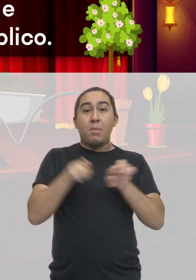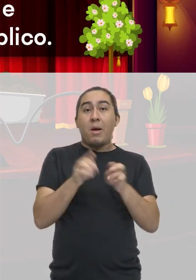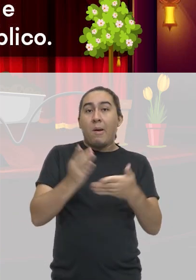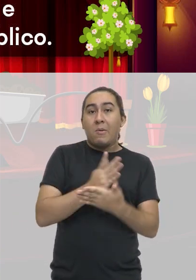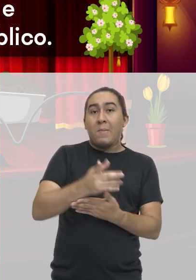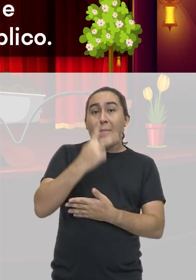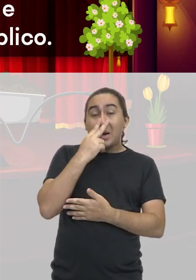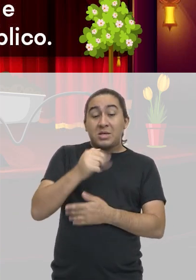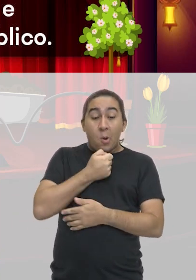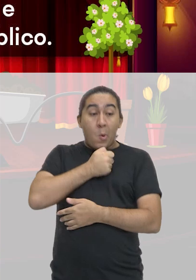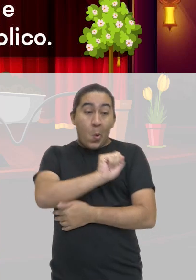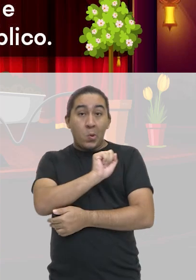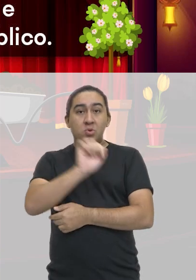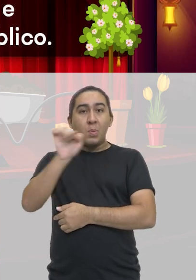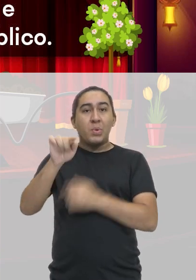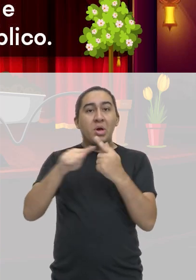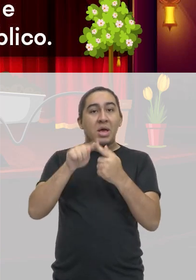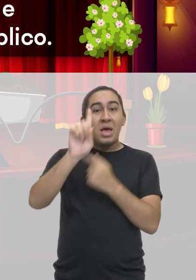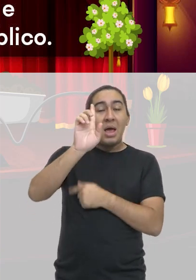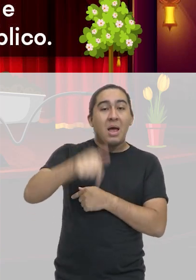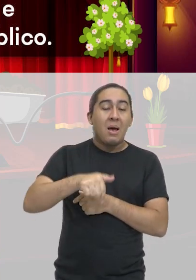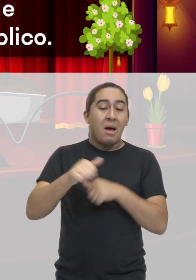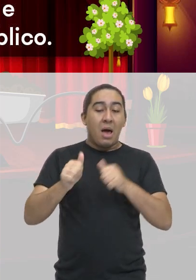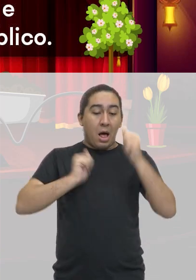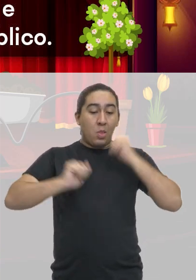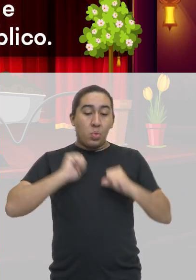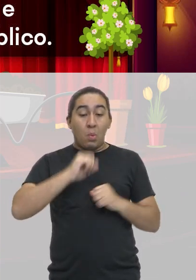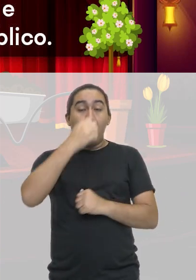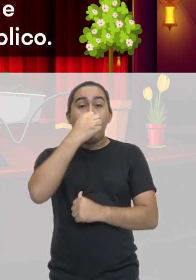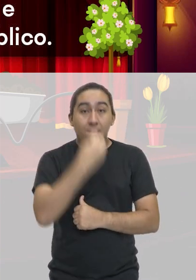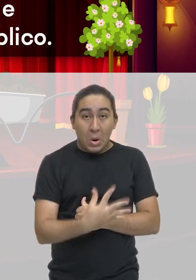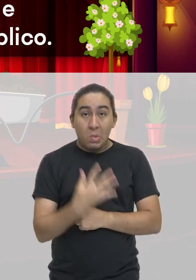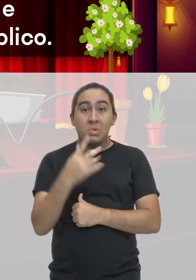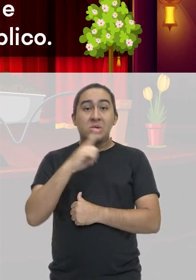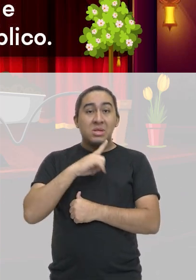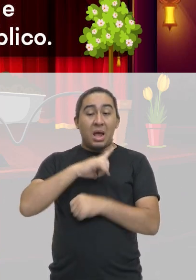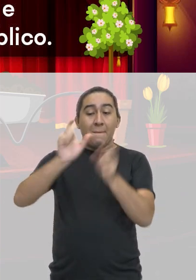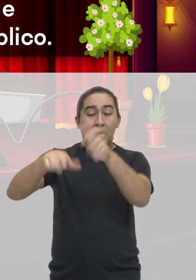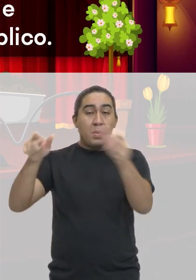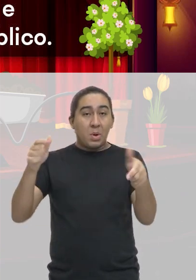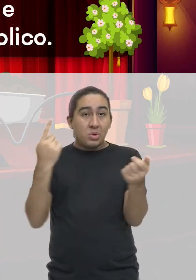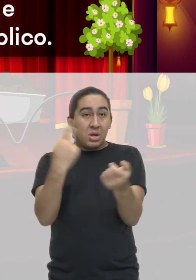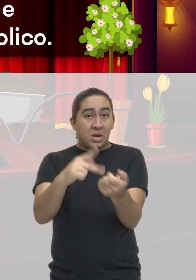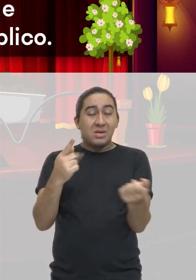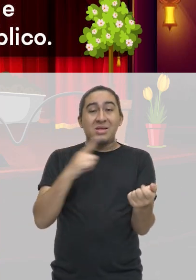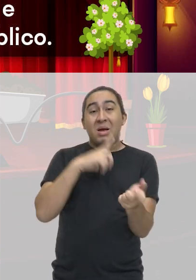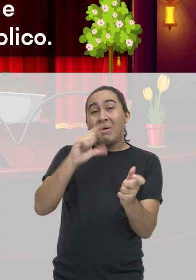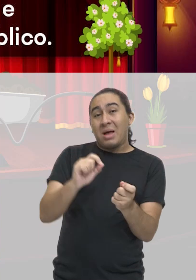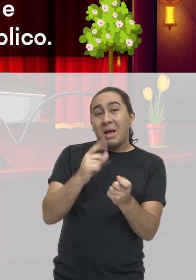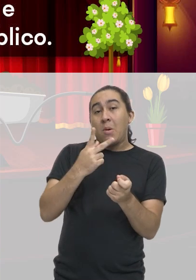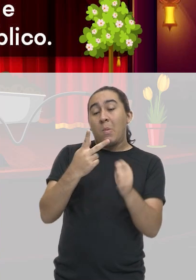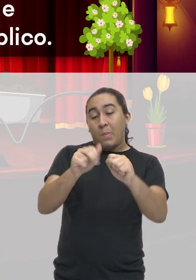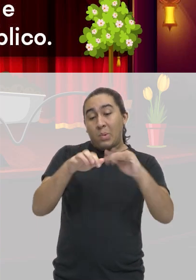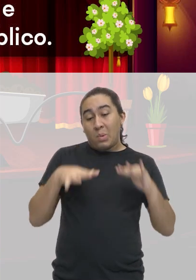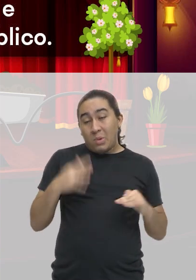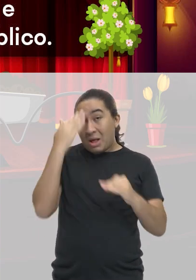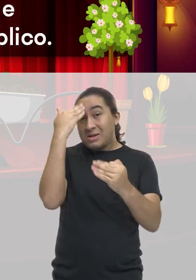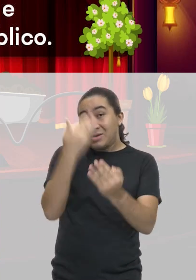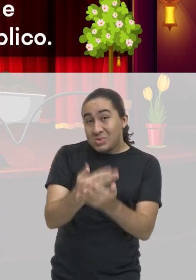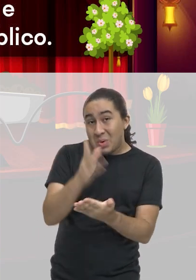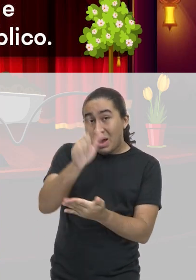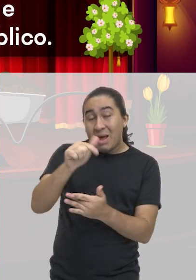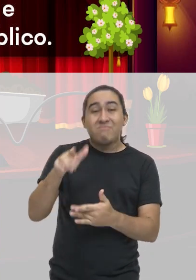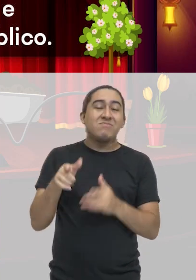do personagem porque ele interpretou tão bem, ele viveu tão bem aquele papel, que ele convenceu o público que ele era